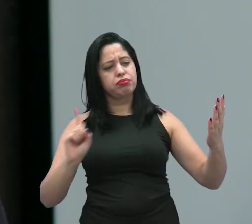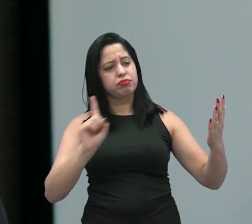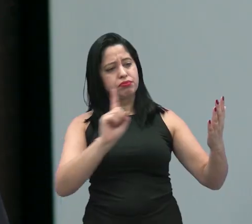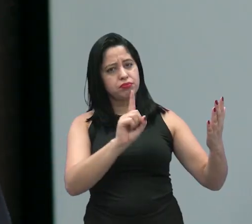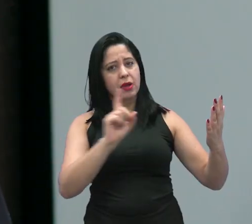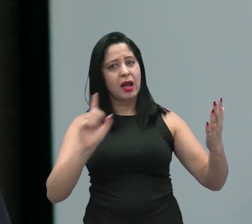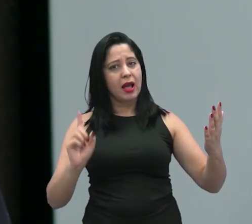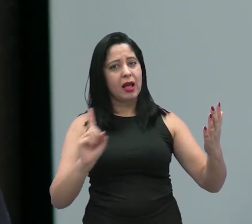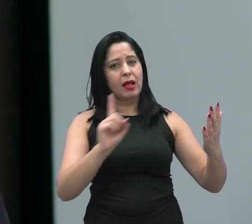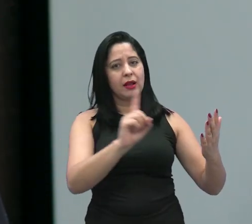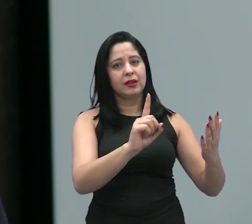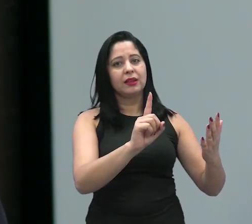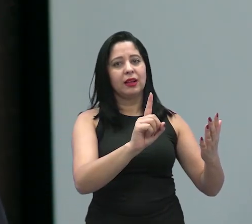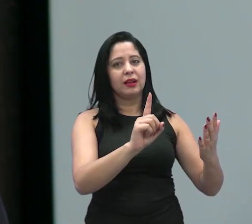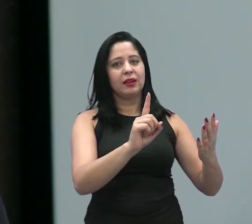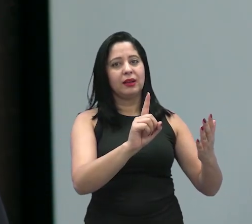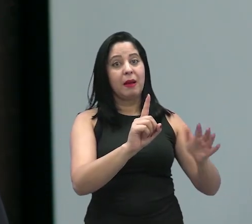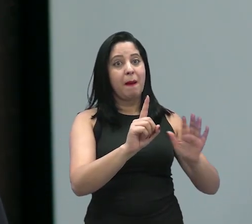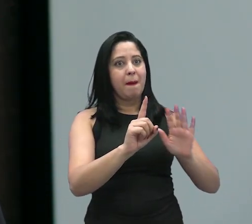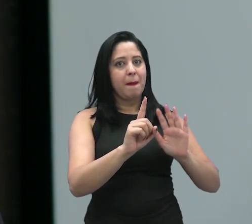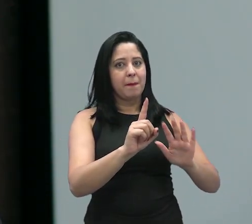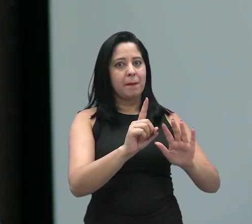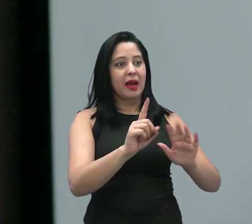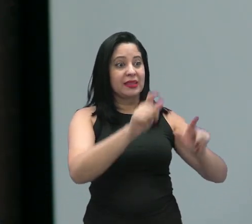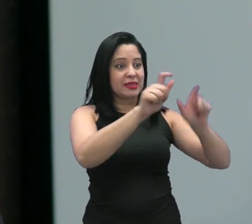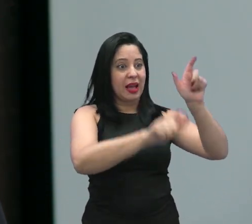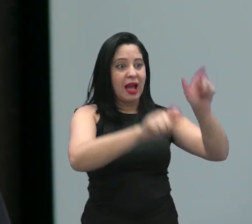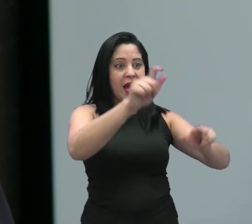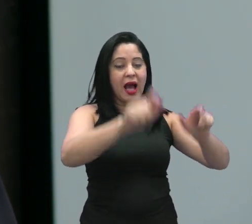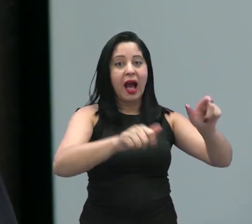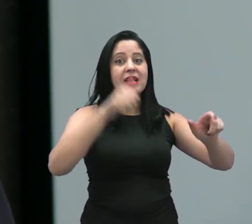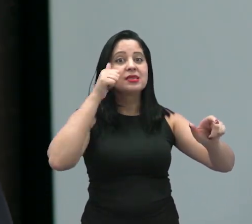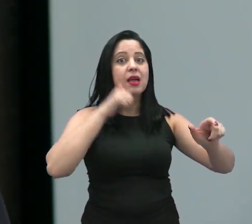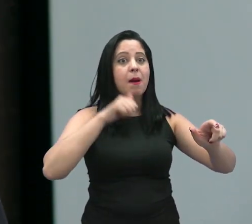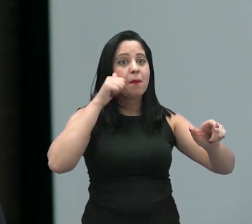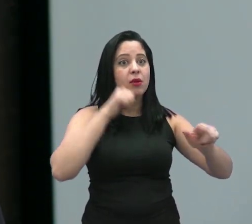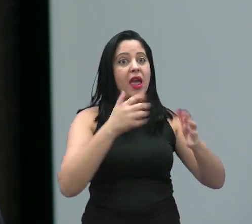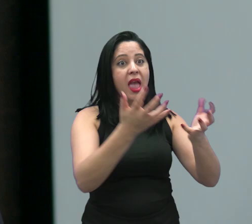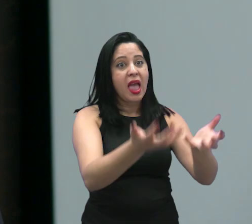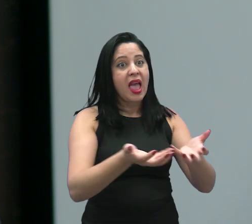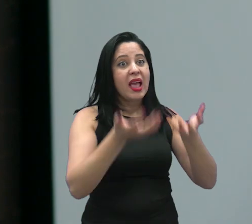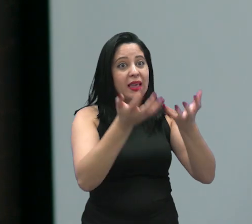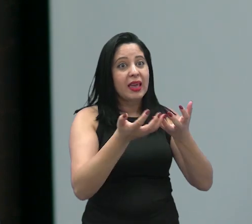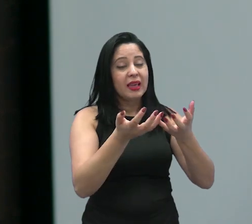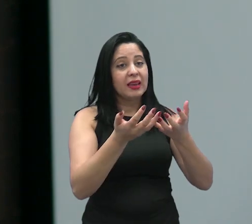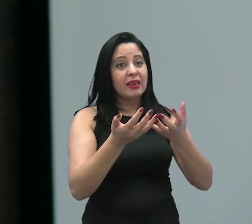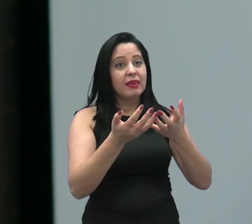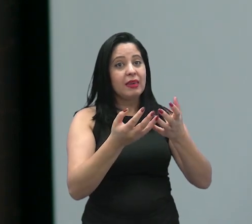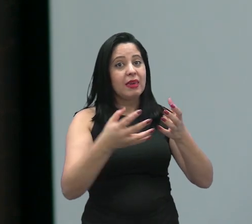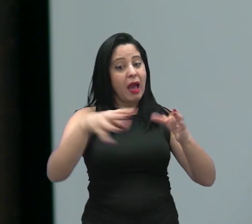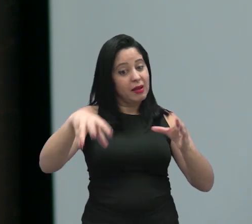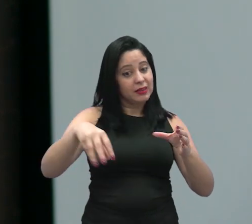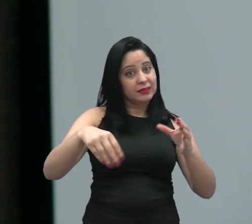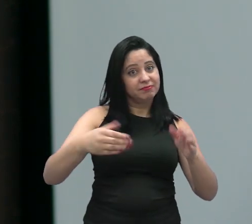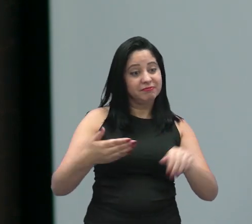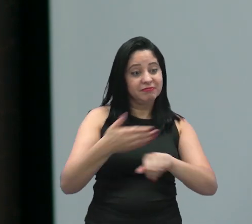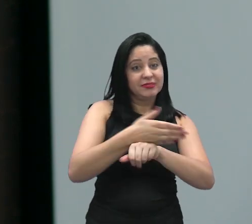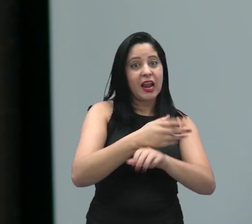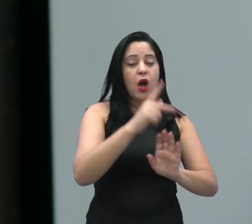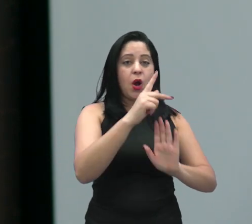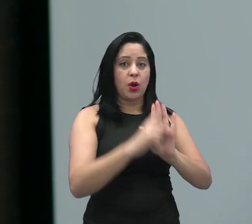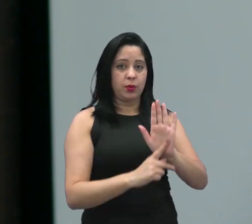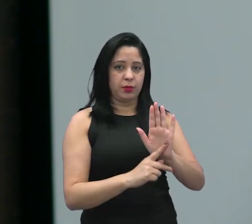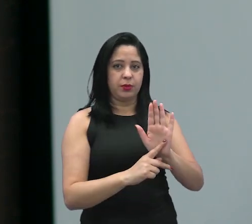dado espaço para que ele falasse, mais presidiárias quiseram então participar do projeto. E